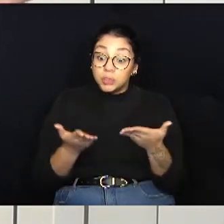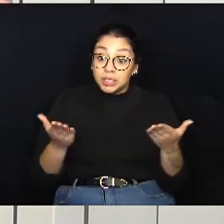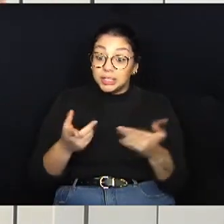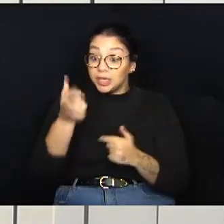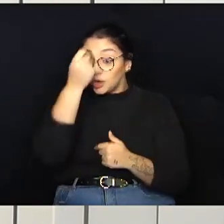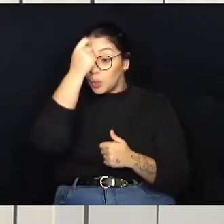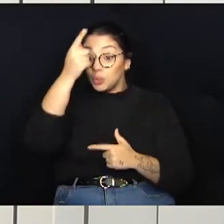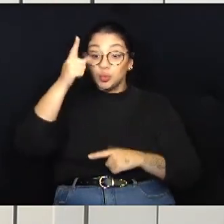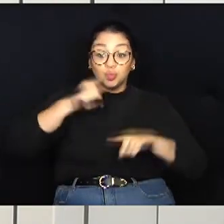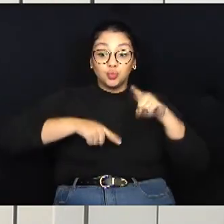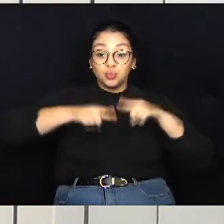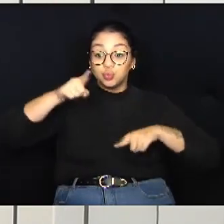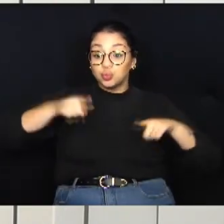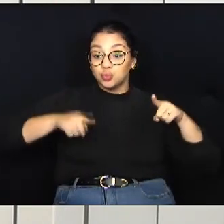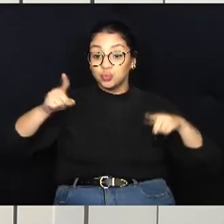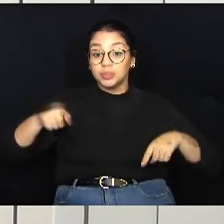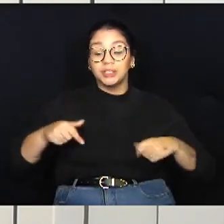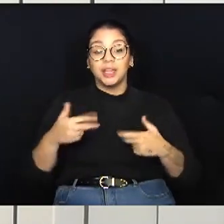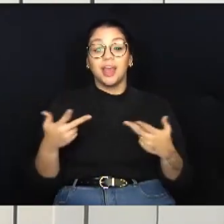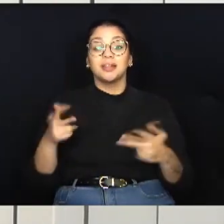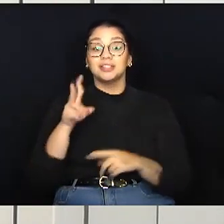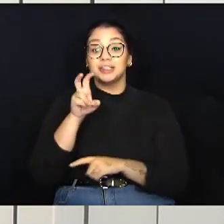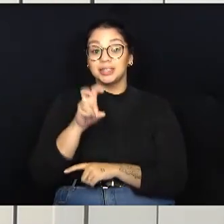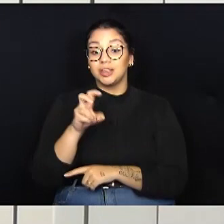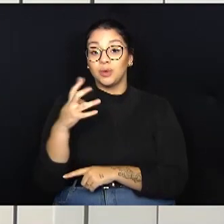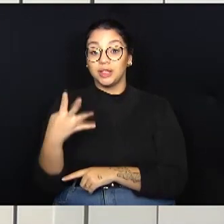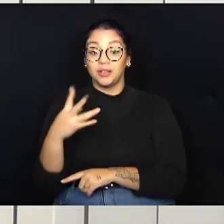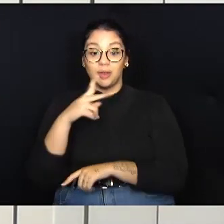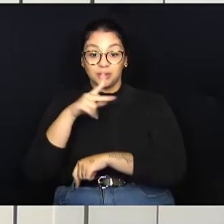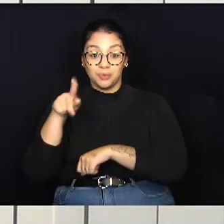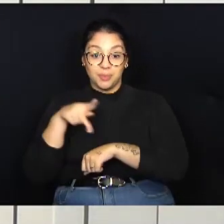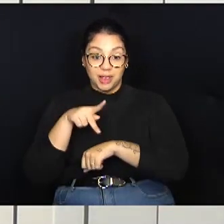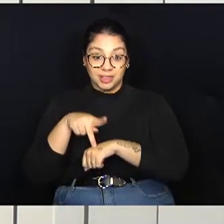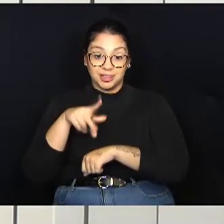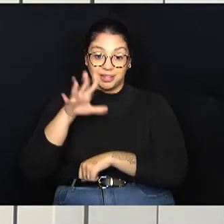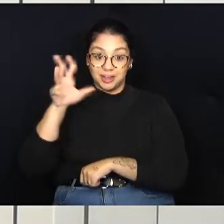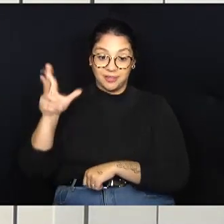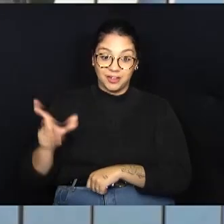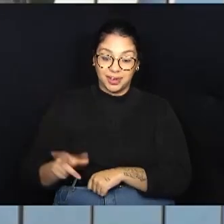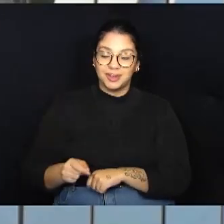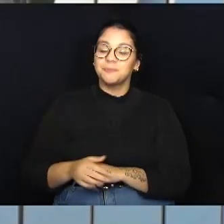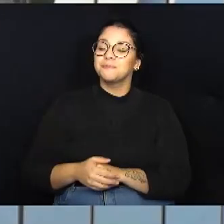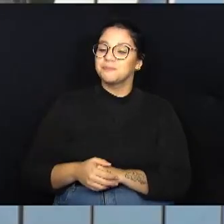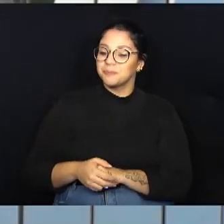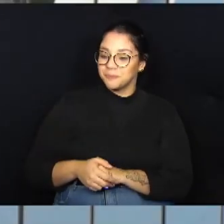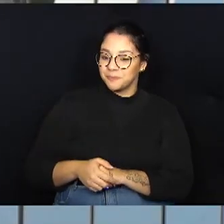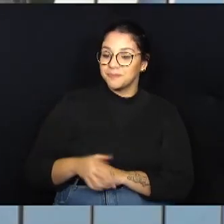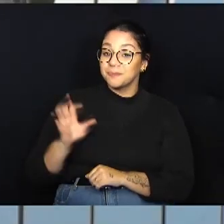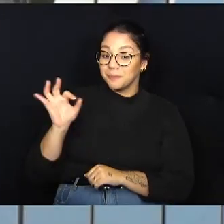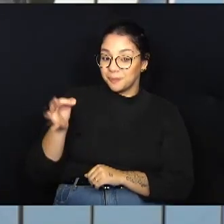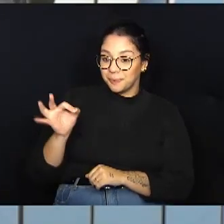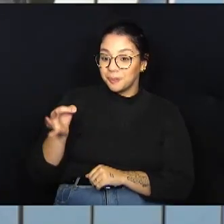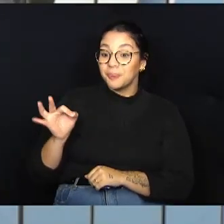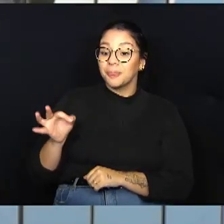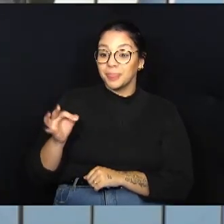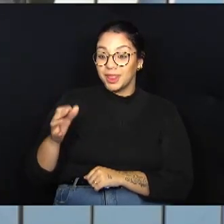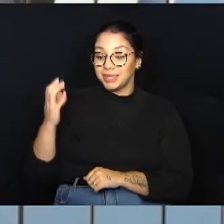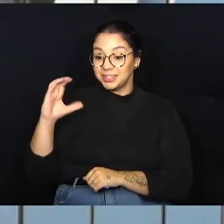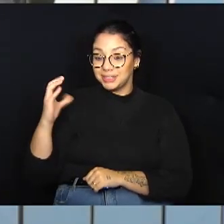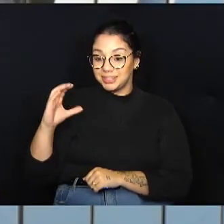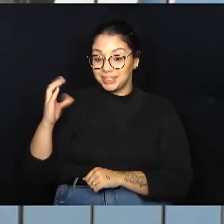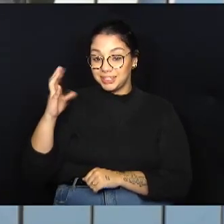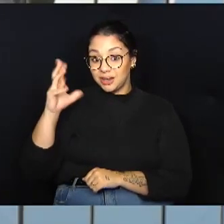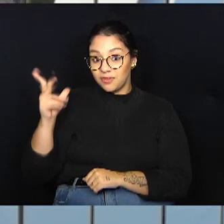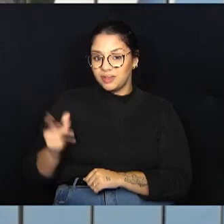culturas distintas desses 54 países que estão no continente, né? E cientistas africanos relevantes